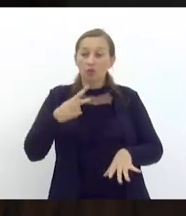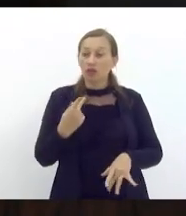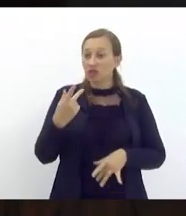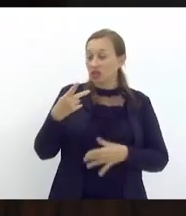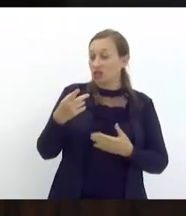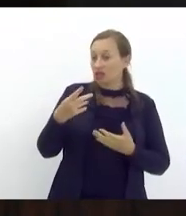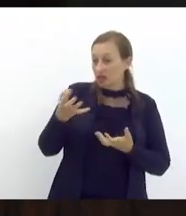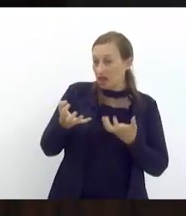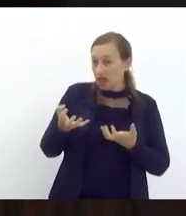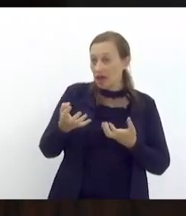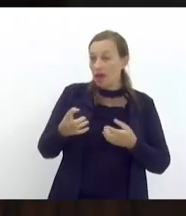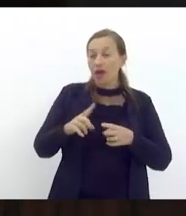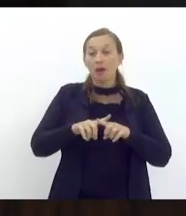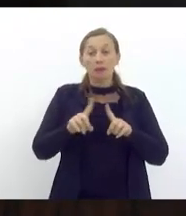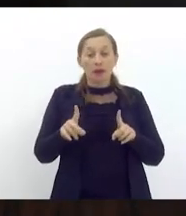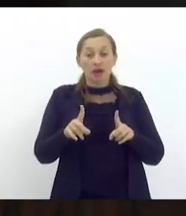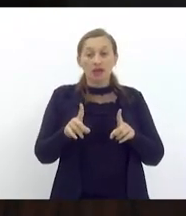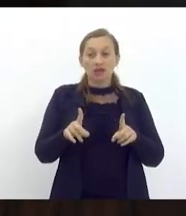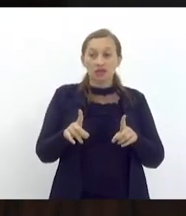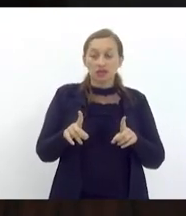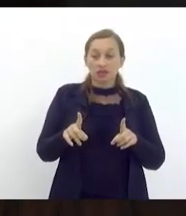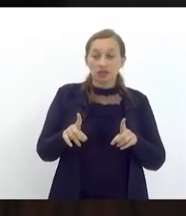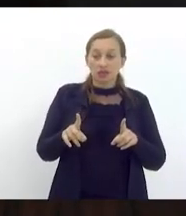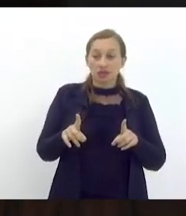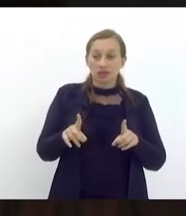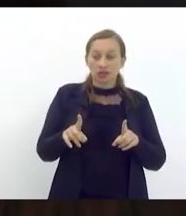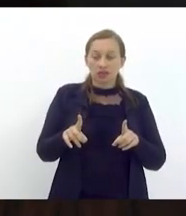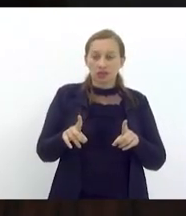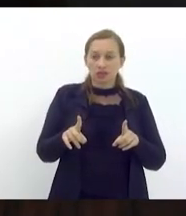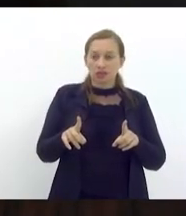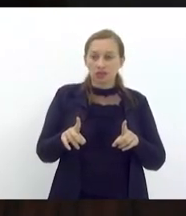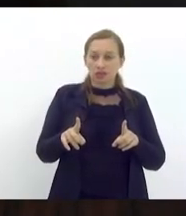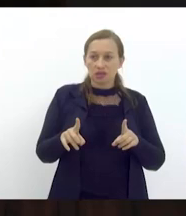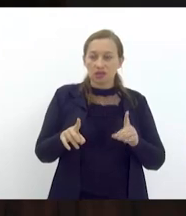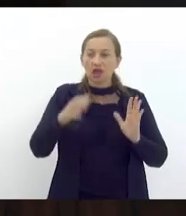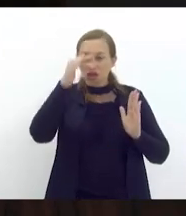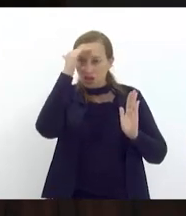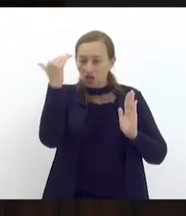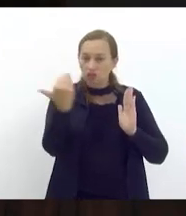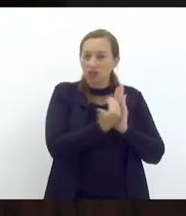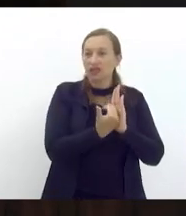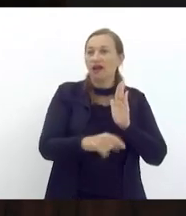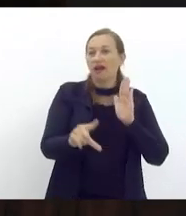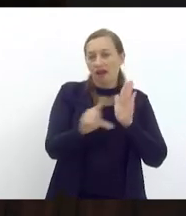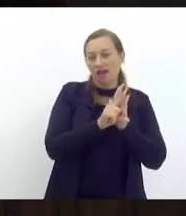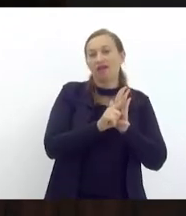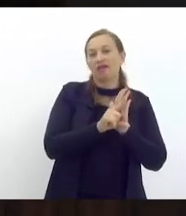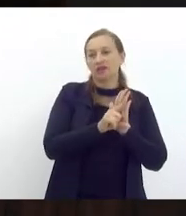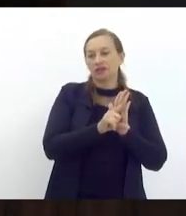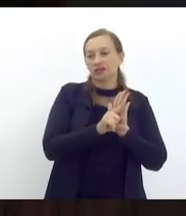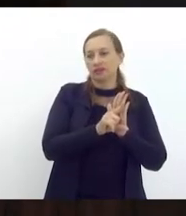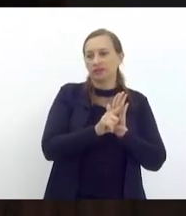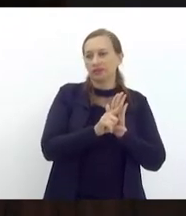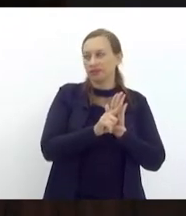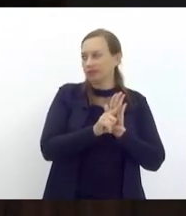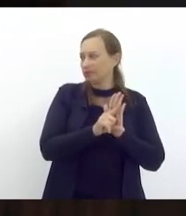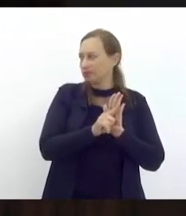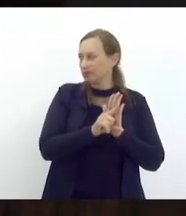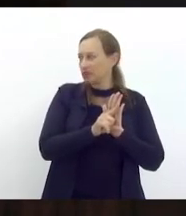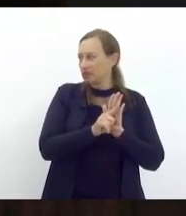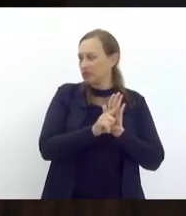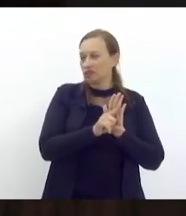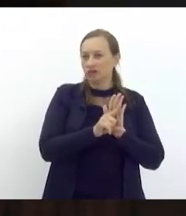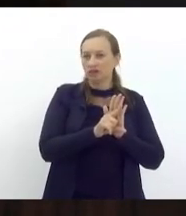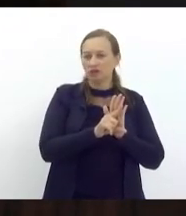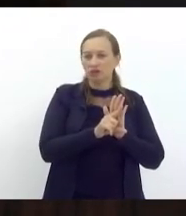acima de qualquer categoria acima dos da da das necessidades políticos partidárias da gente tá a